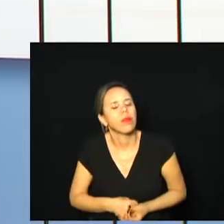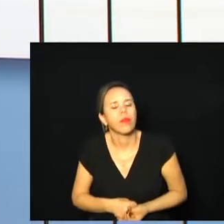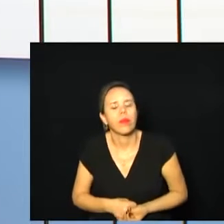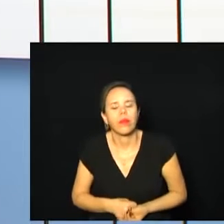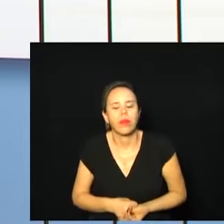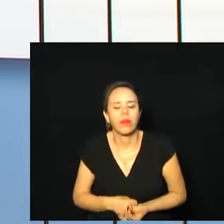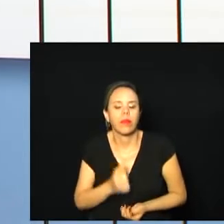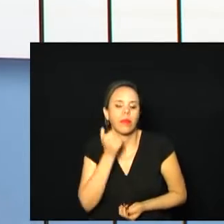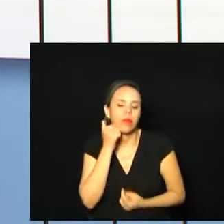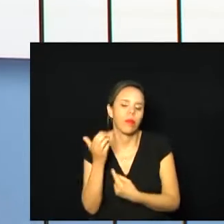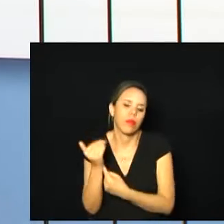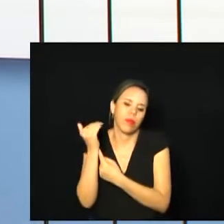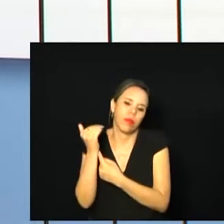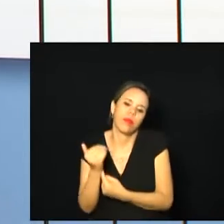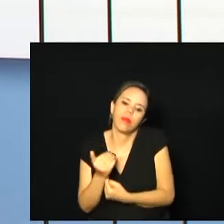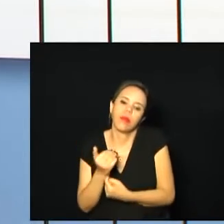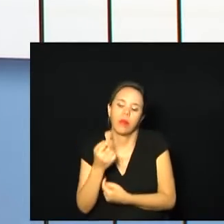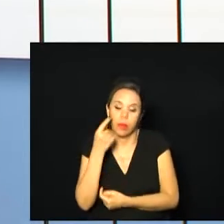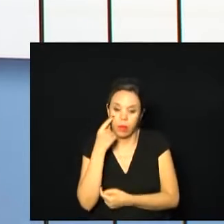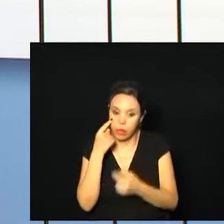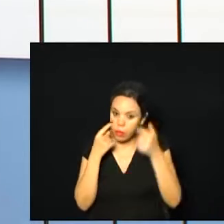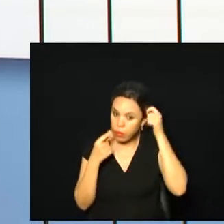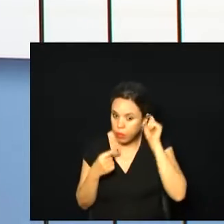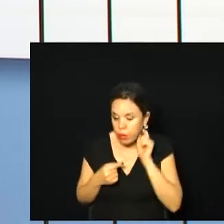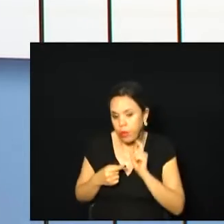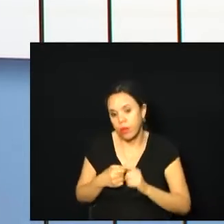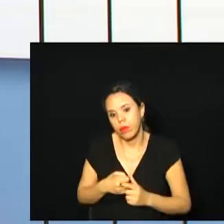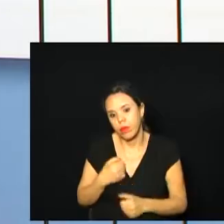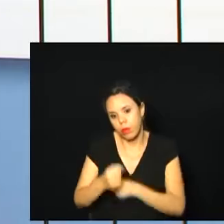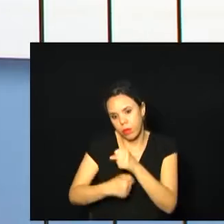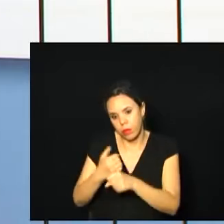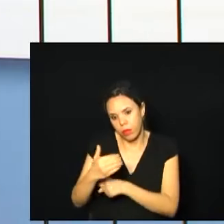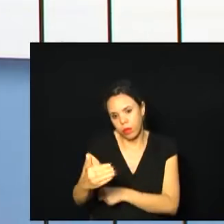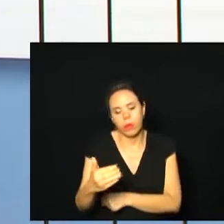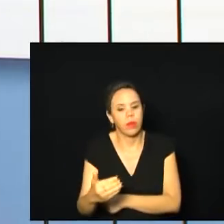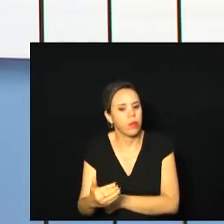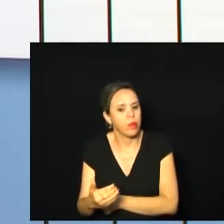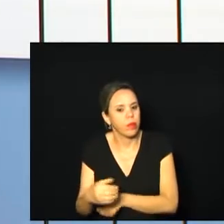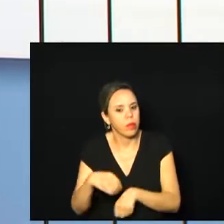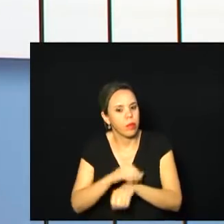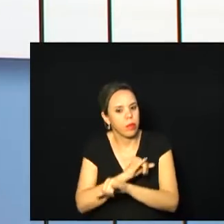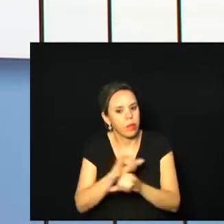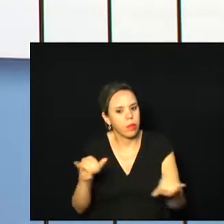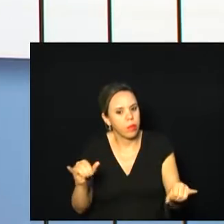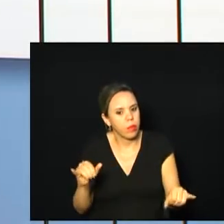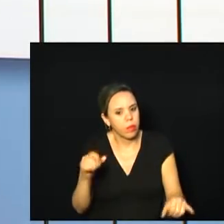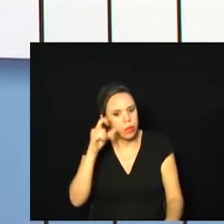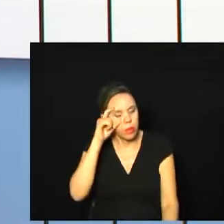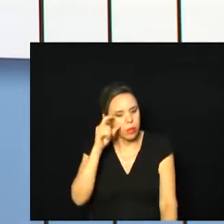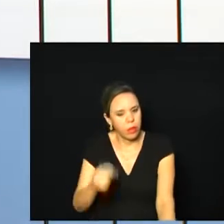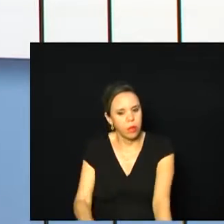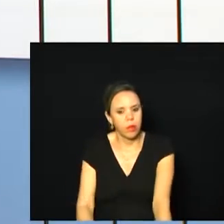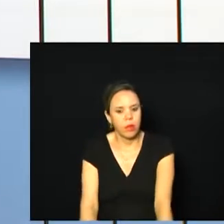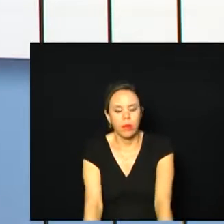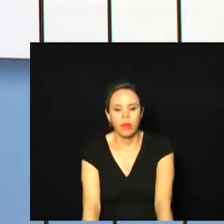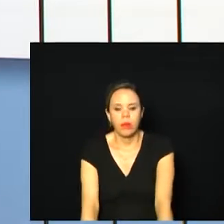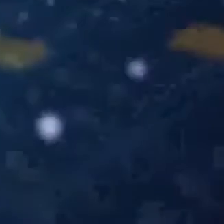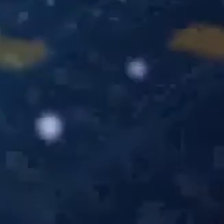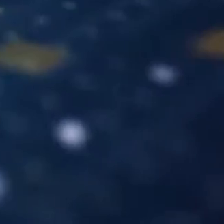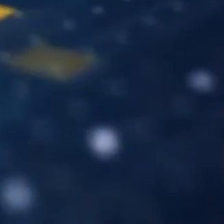para Ciência e Tecnologia. Olha, na faixa vai ser o ano que vem e quem traz a informação é Michel Morim.